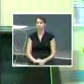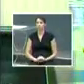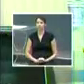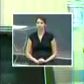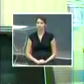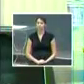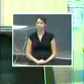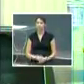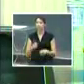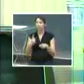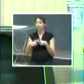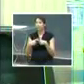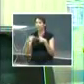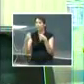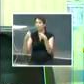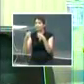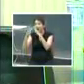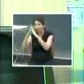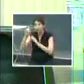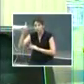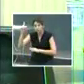Porque é só adorando que se vence.